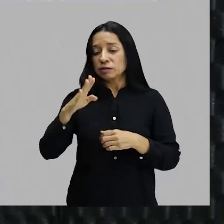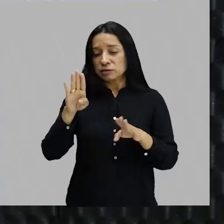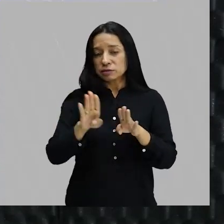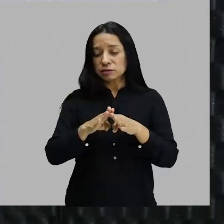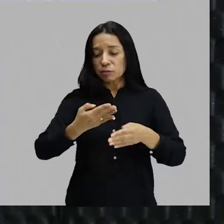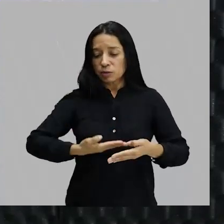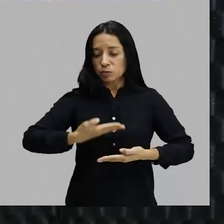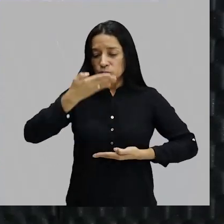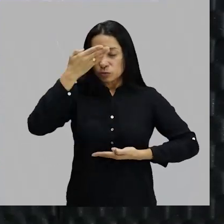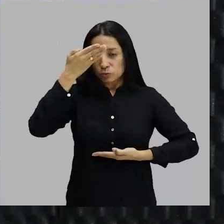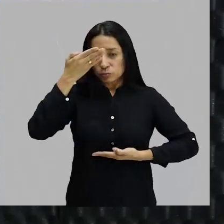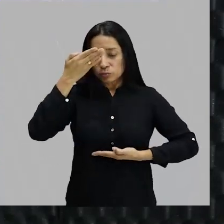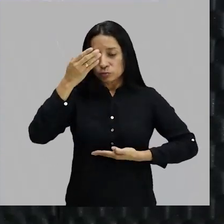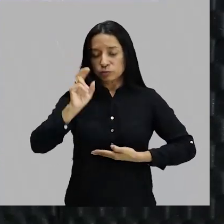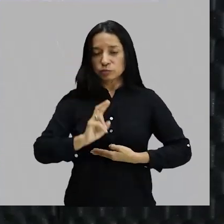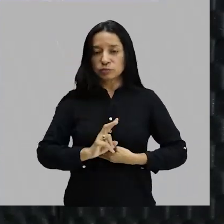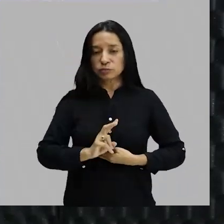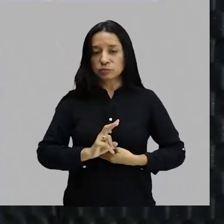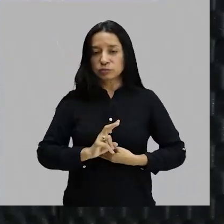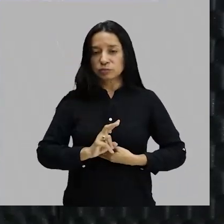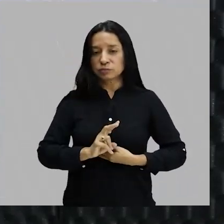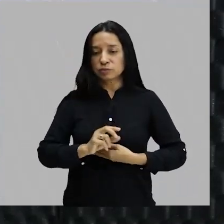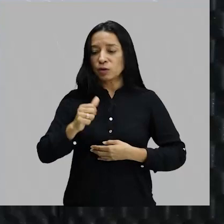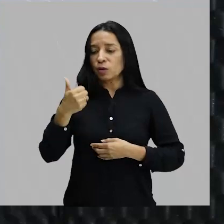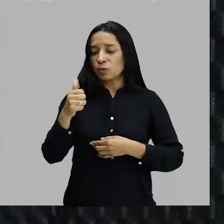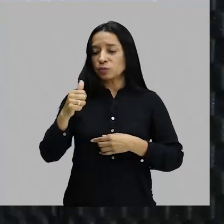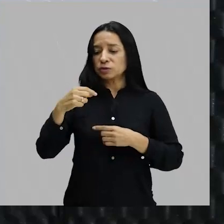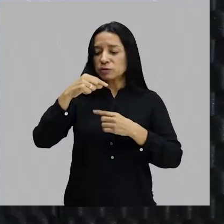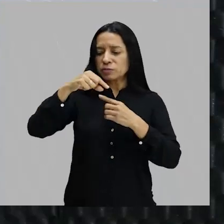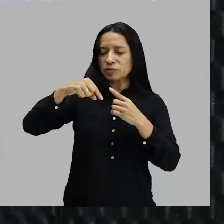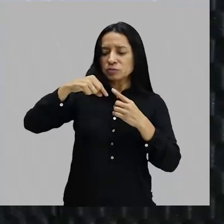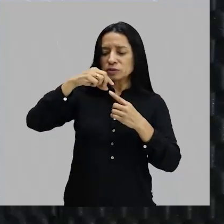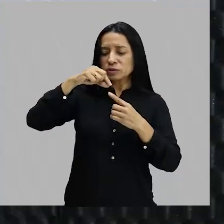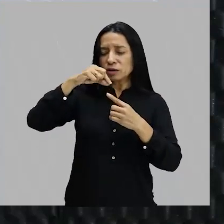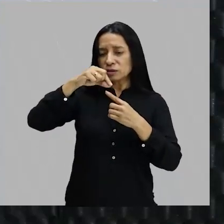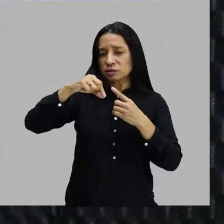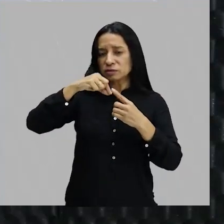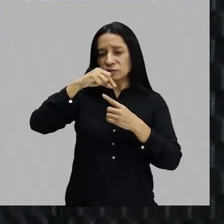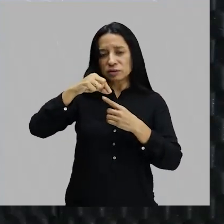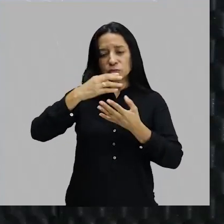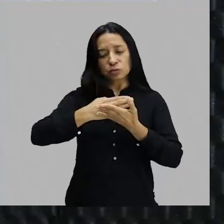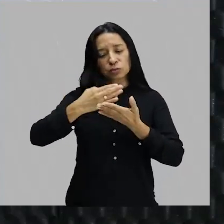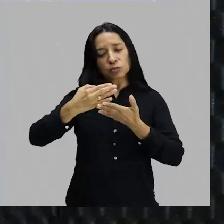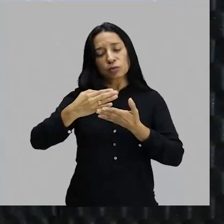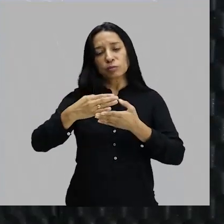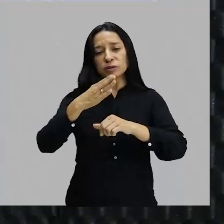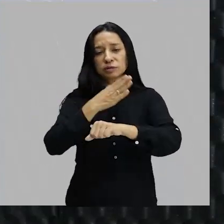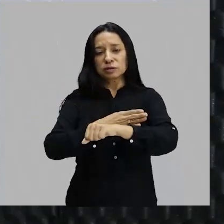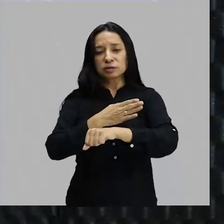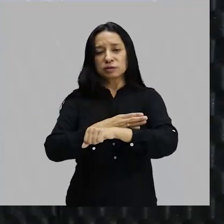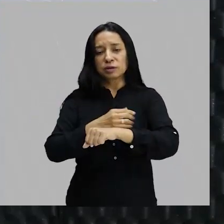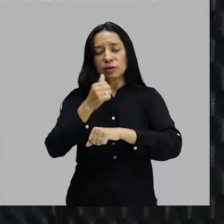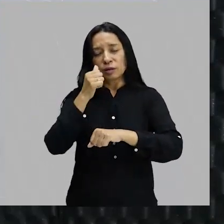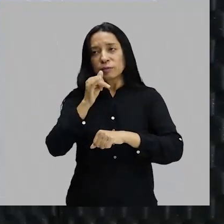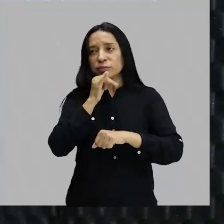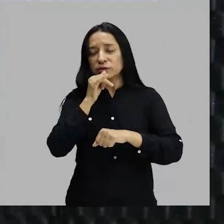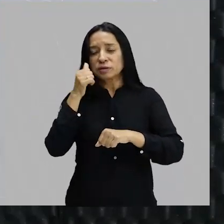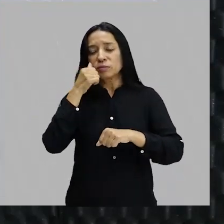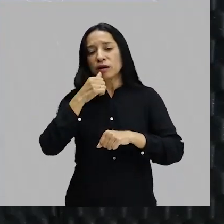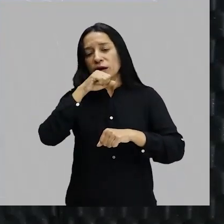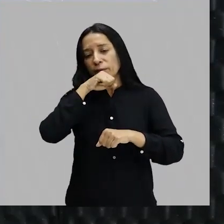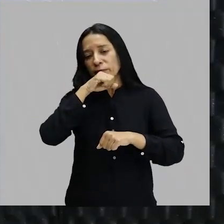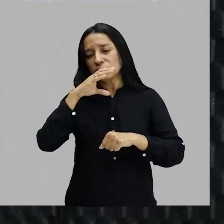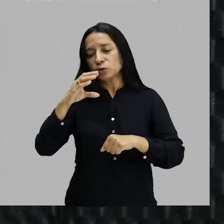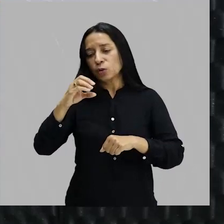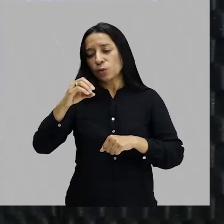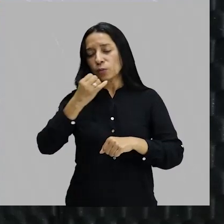pessoas pudessem identificar os primeiros santos logo no início da Idade Média. né? A mãe de Constantino, eu não sou bom